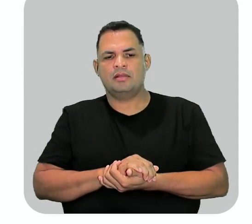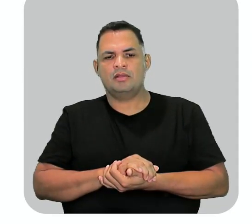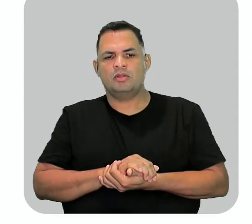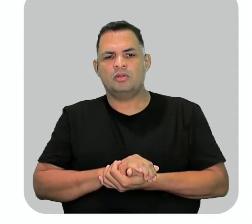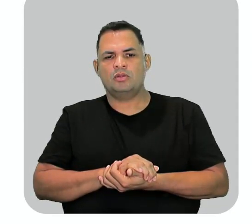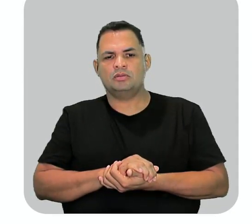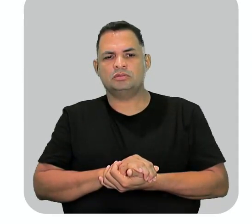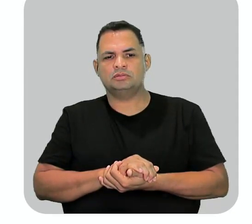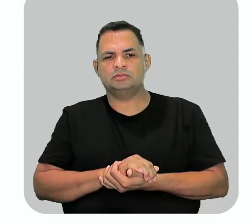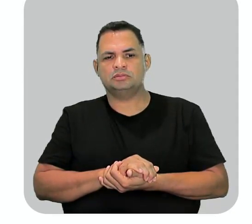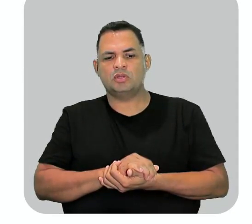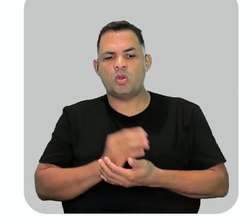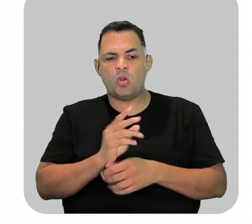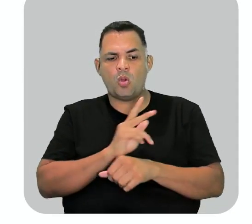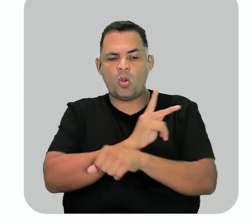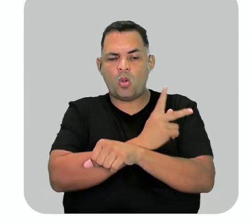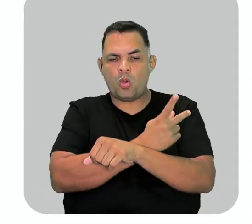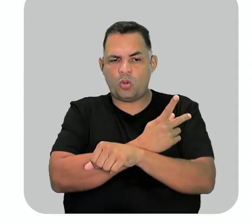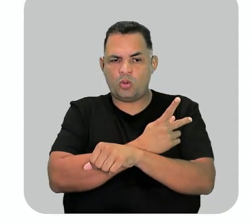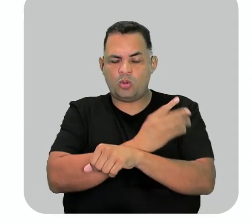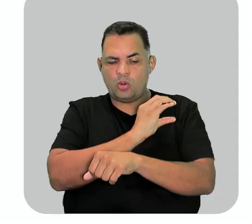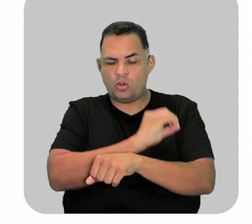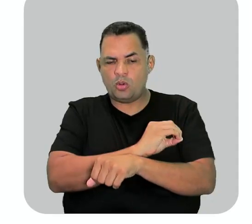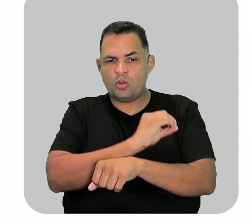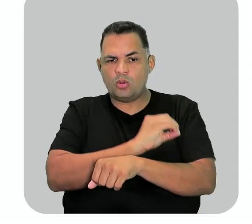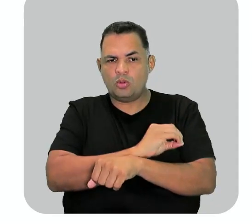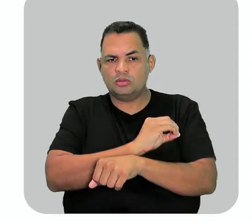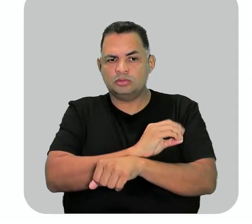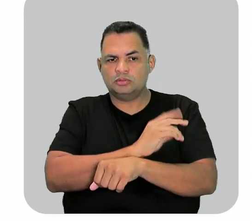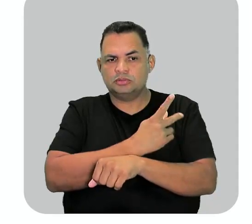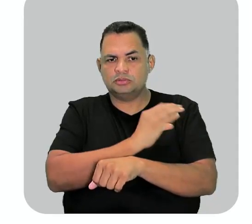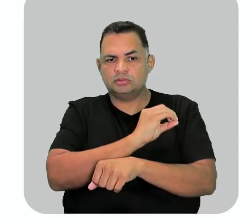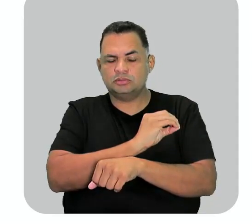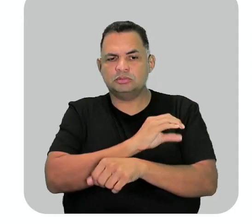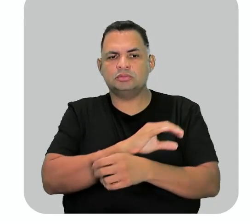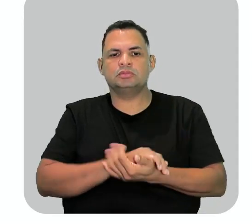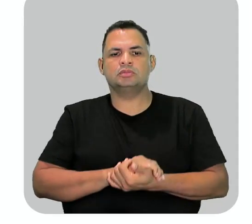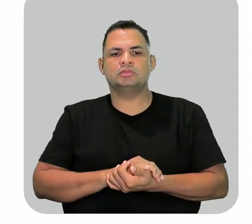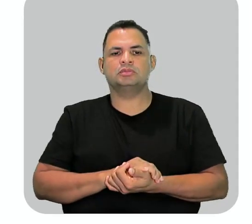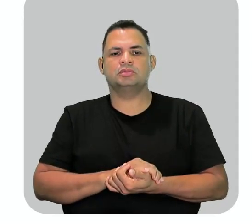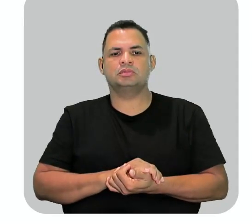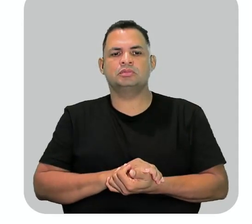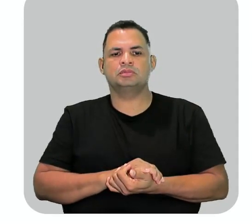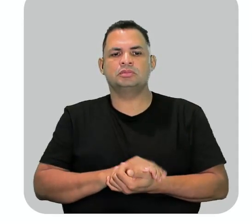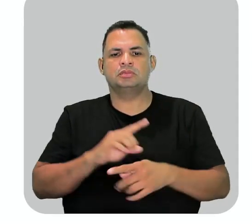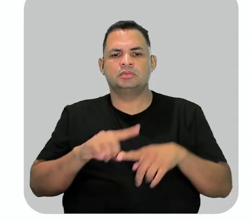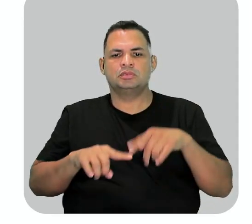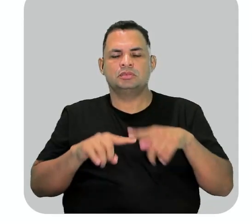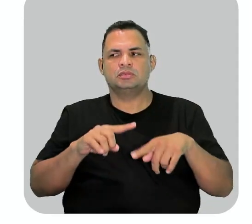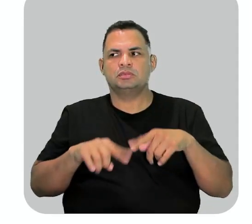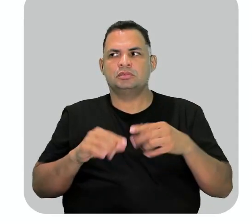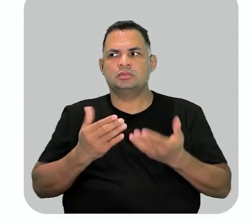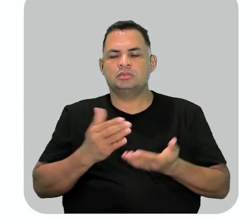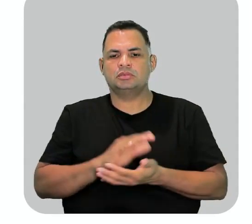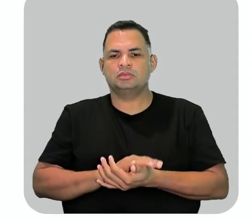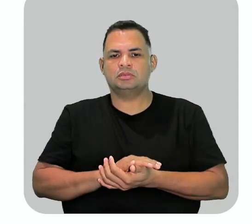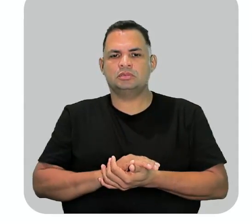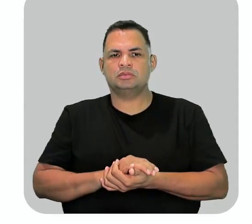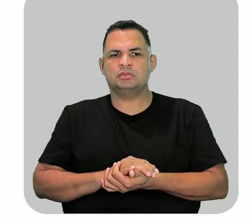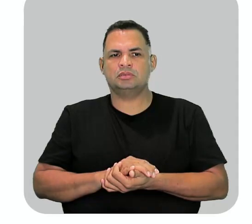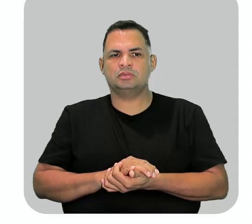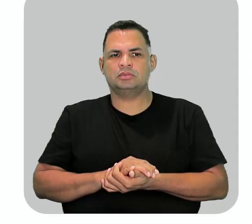do roubo que o oxigênio vai fazer nesse hidrogênio e nesse daqui. E o meu produto aqui